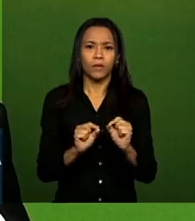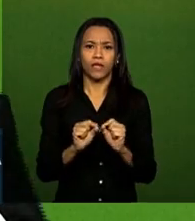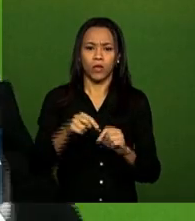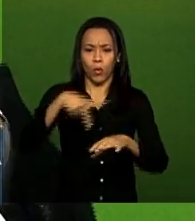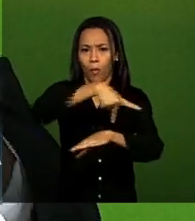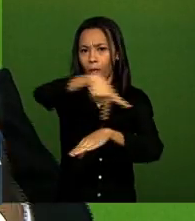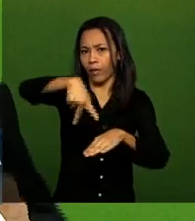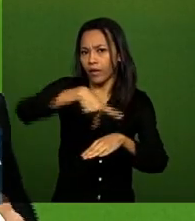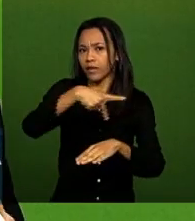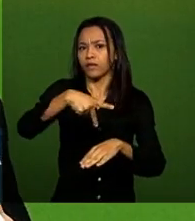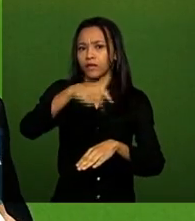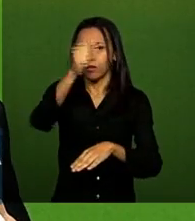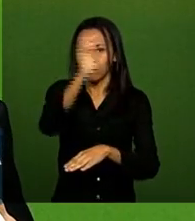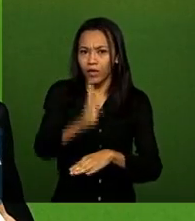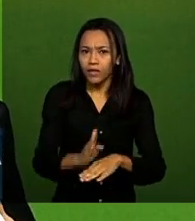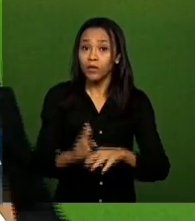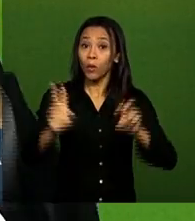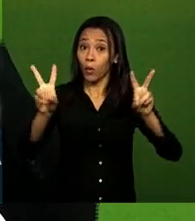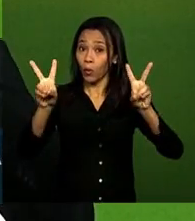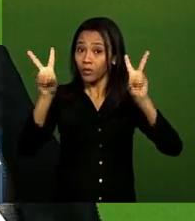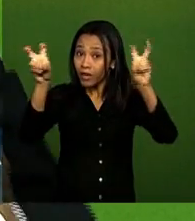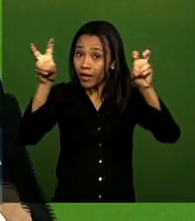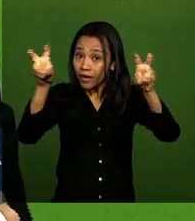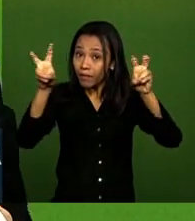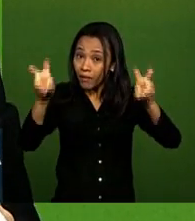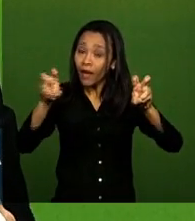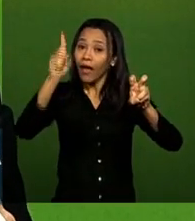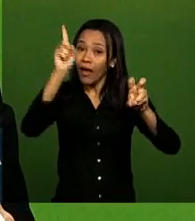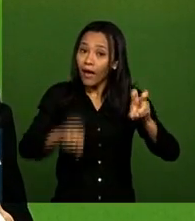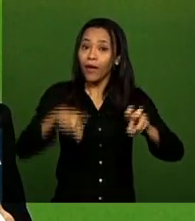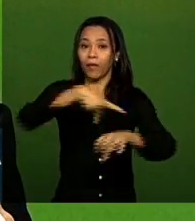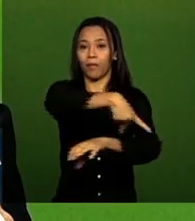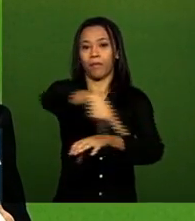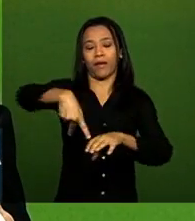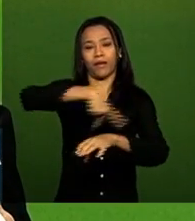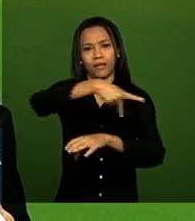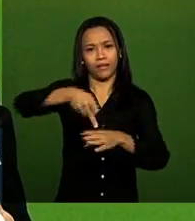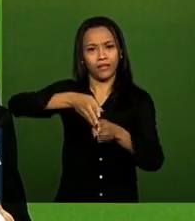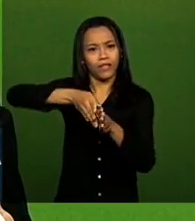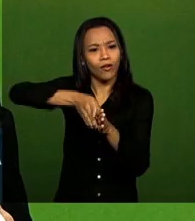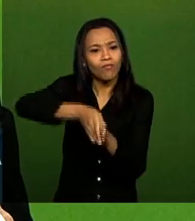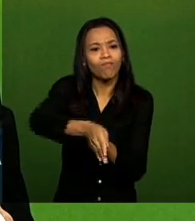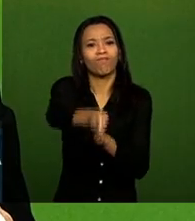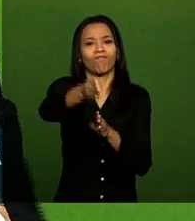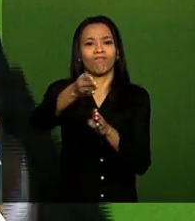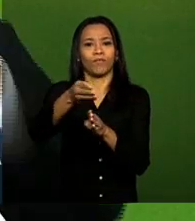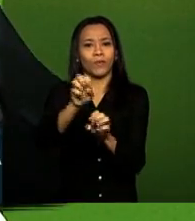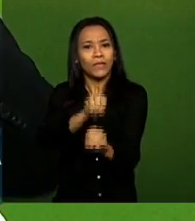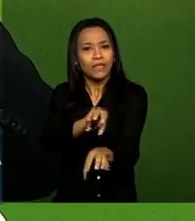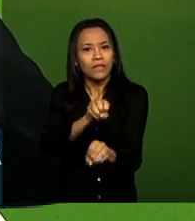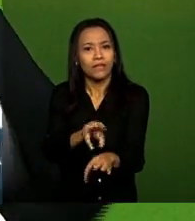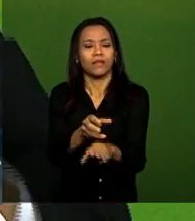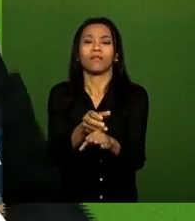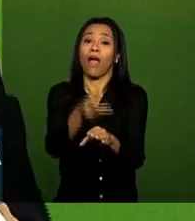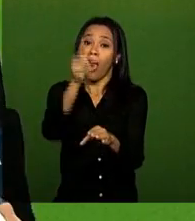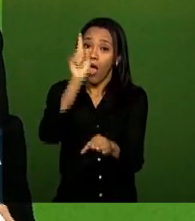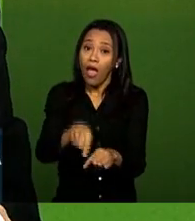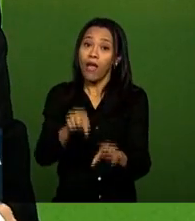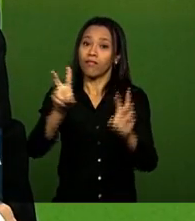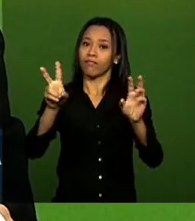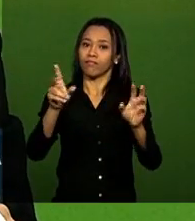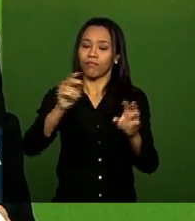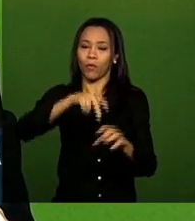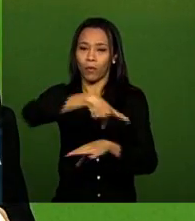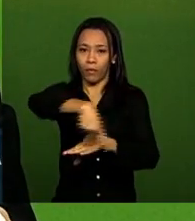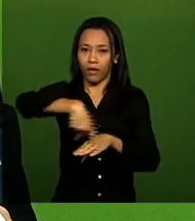o Brasil como Pátria Educadora ela é absolutamente orientadora de prioridades Este é o país que a